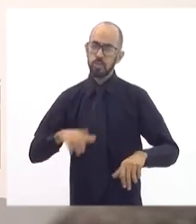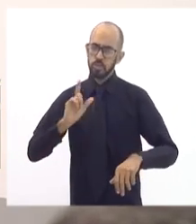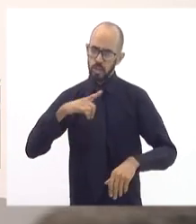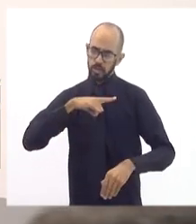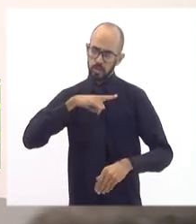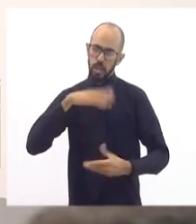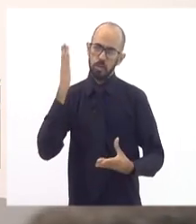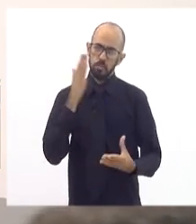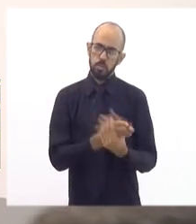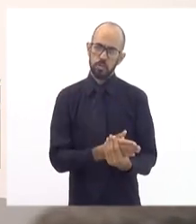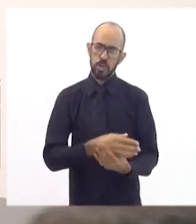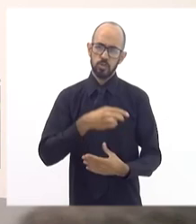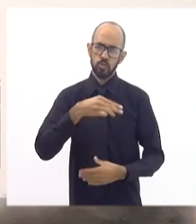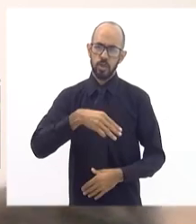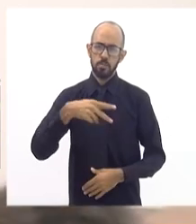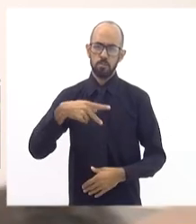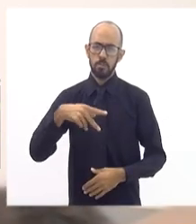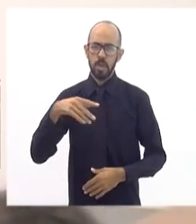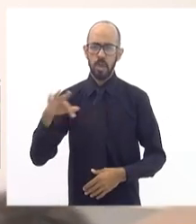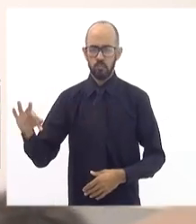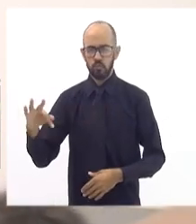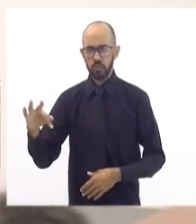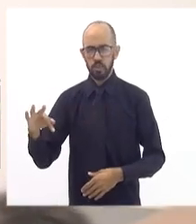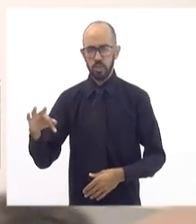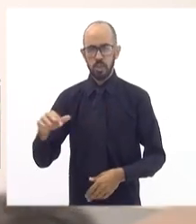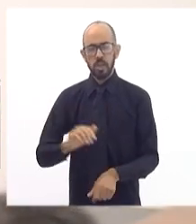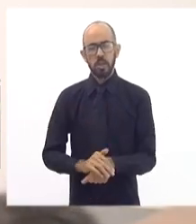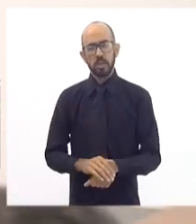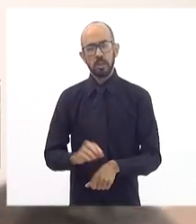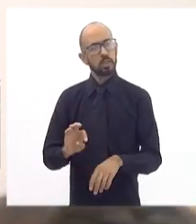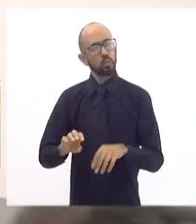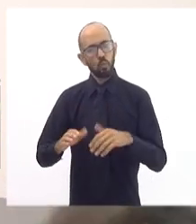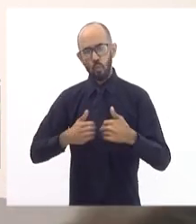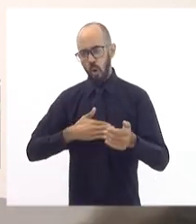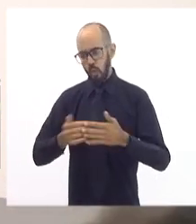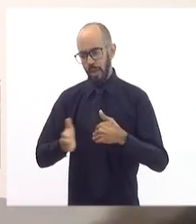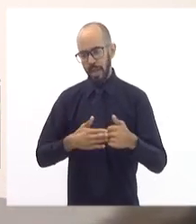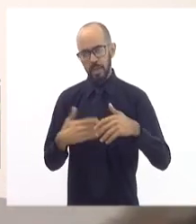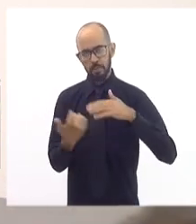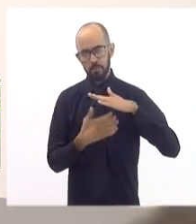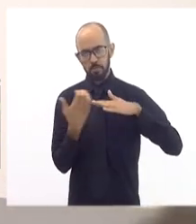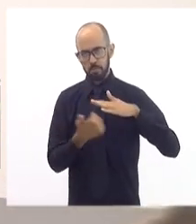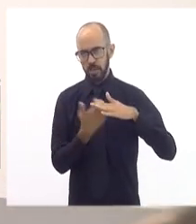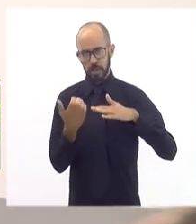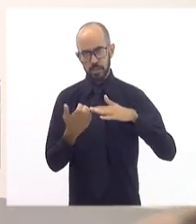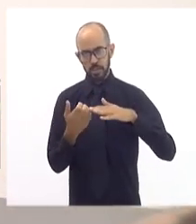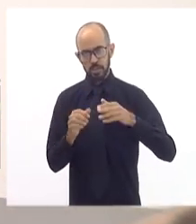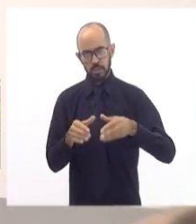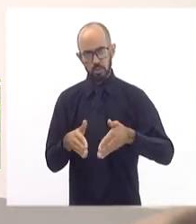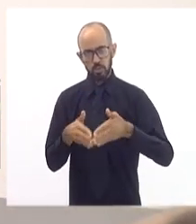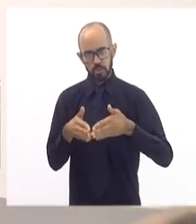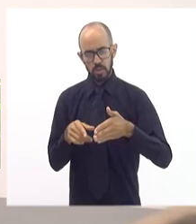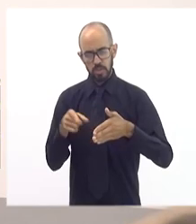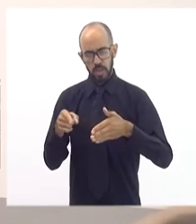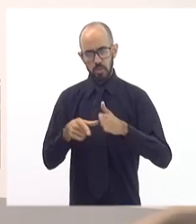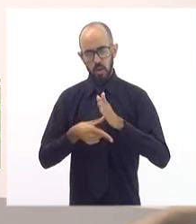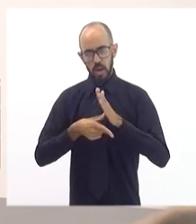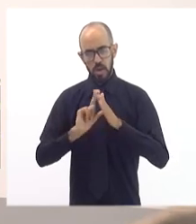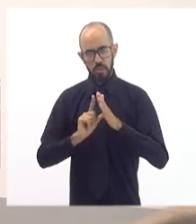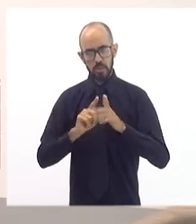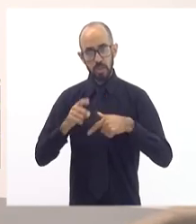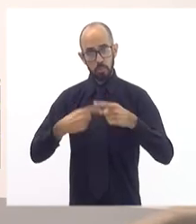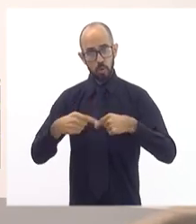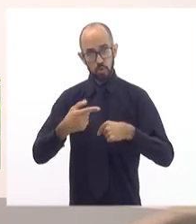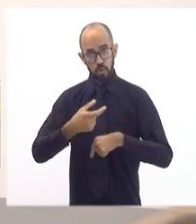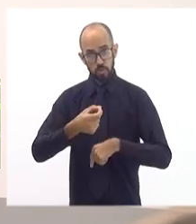no MPF que nós pedimos a que todo empreendimento qualquer um que vs se ele sei se ela vai receptiva antes ea em